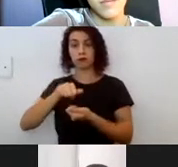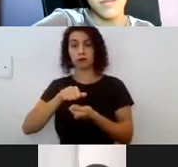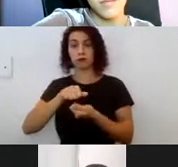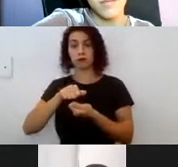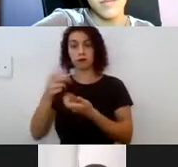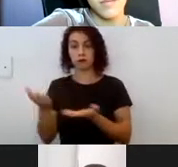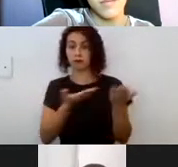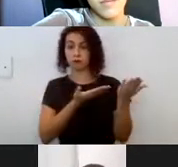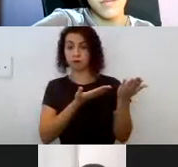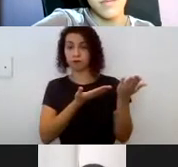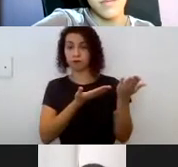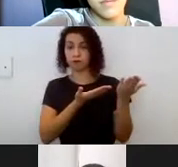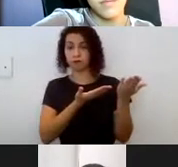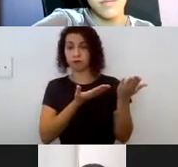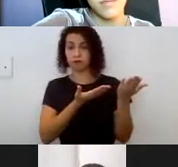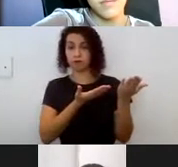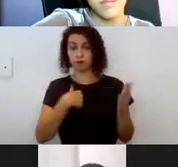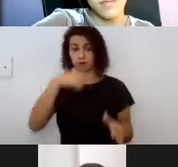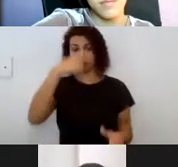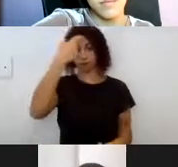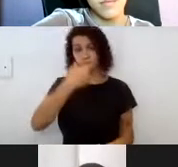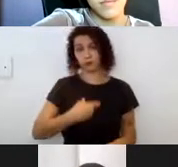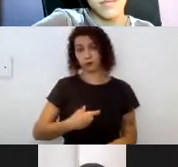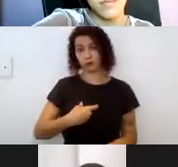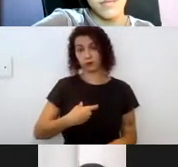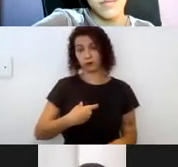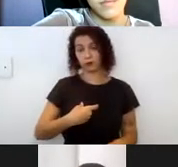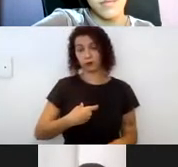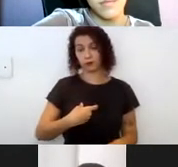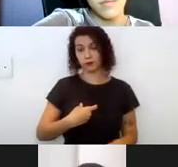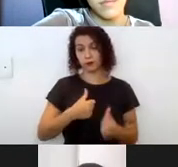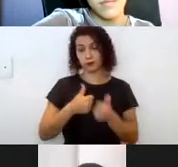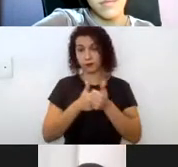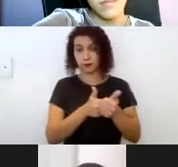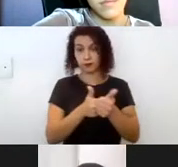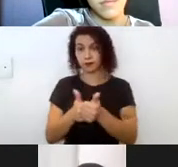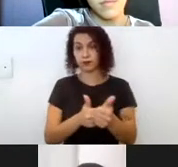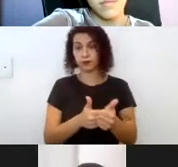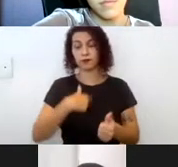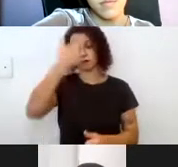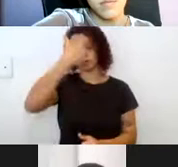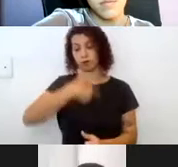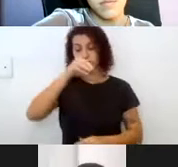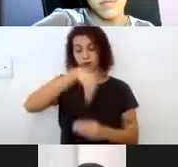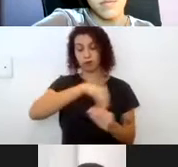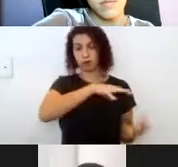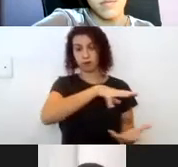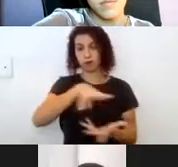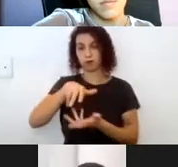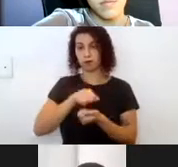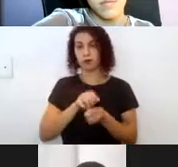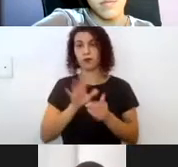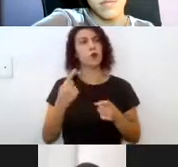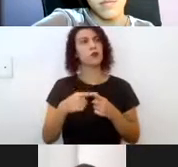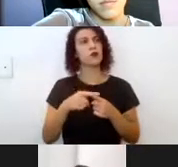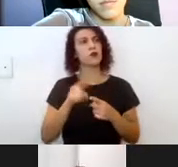aqui Olá eu sou a minha própria embarcação eu sou um corpo no mundo já por quê que